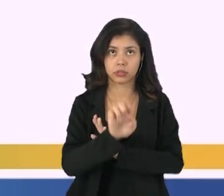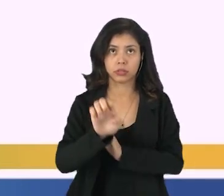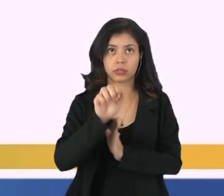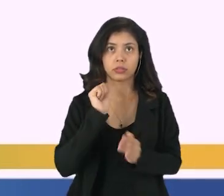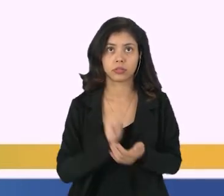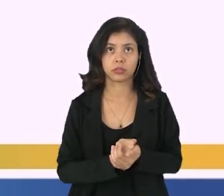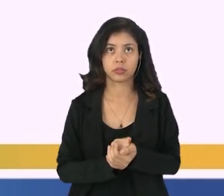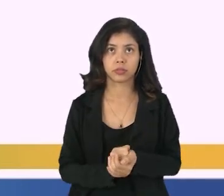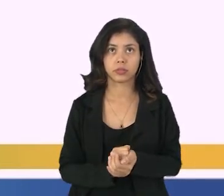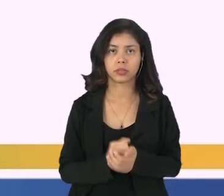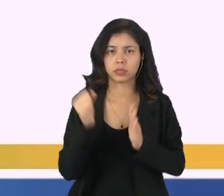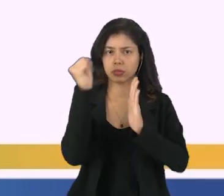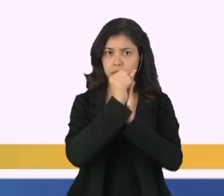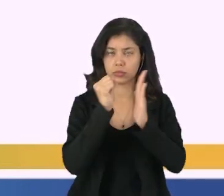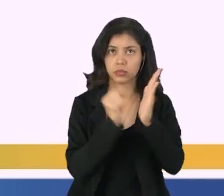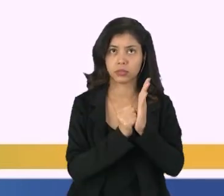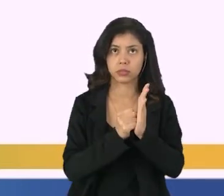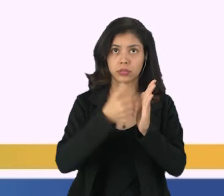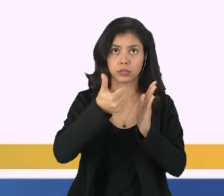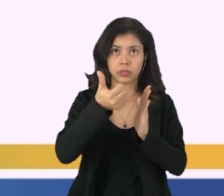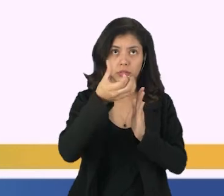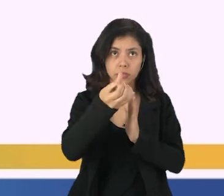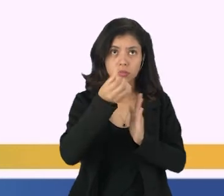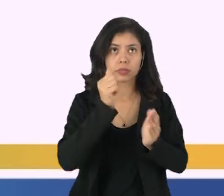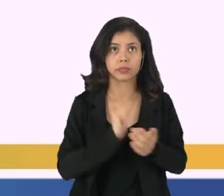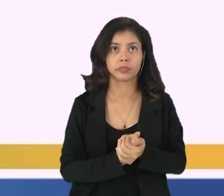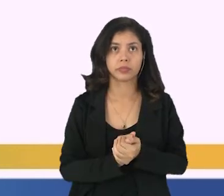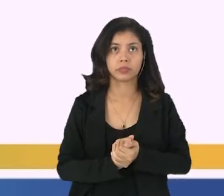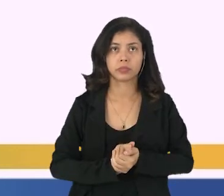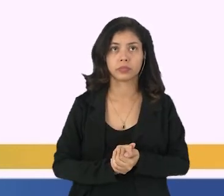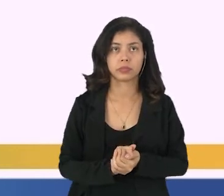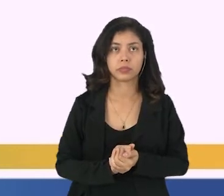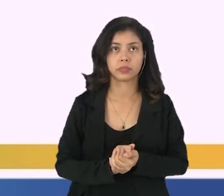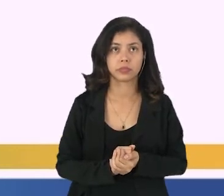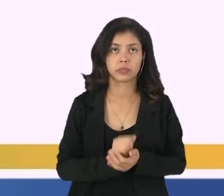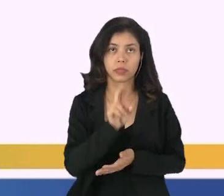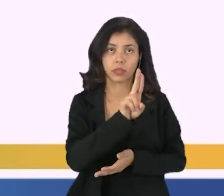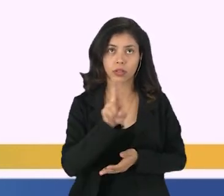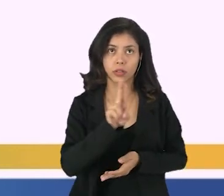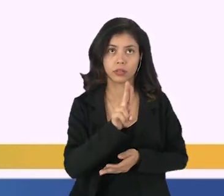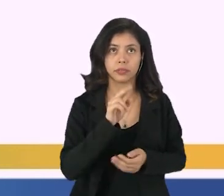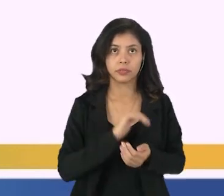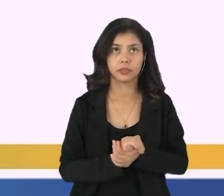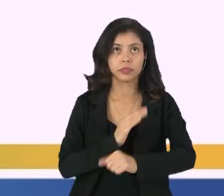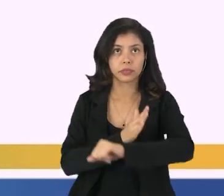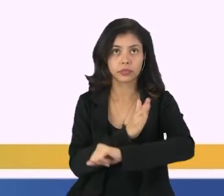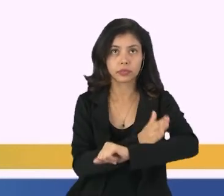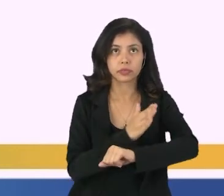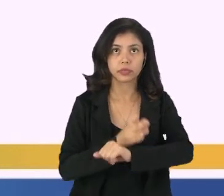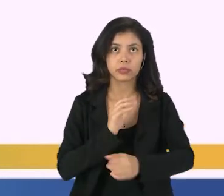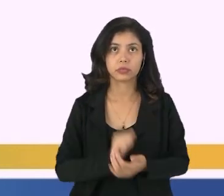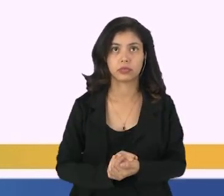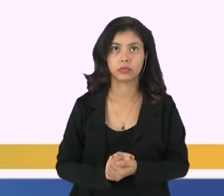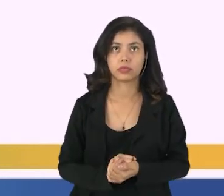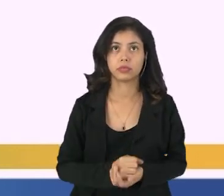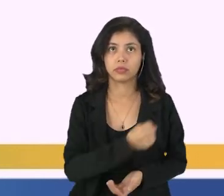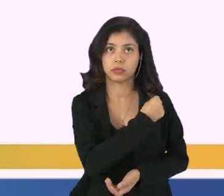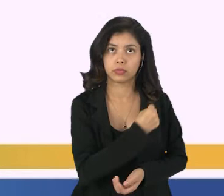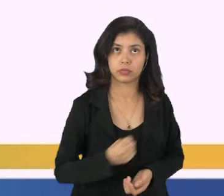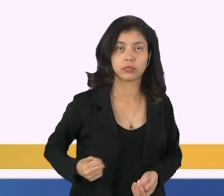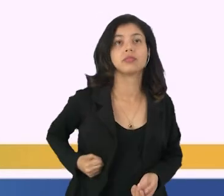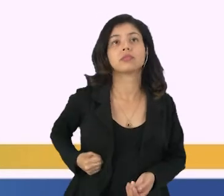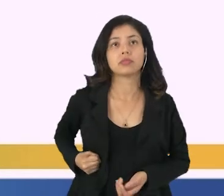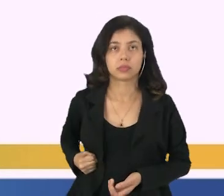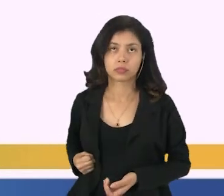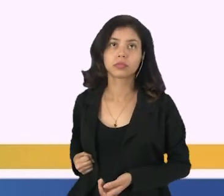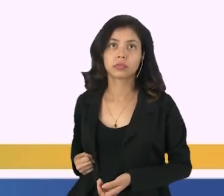Reativado na Europa em meados do século XVI, né? Eram as chamadas visitações, né? Esse